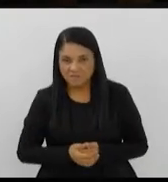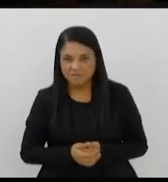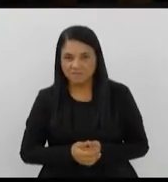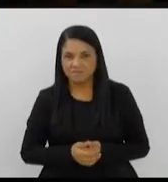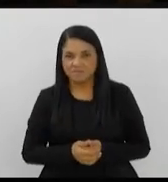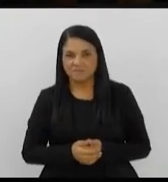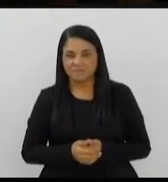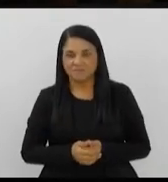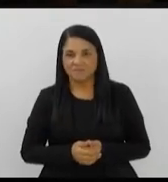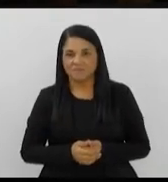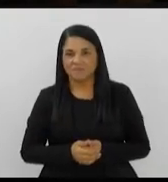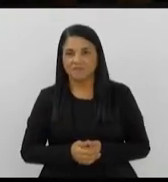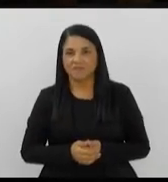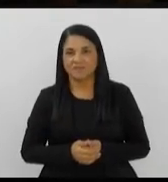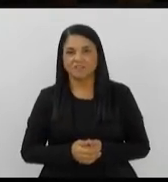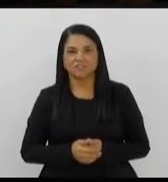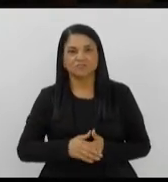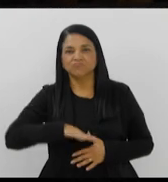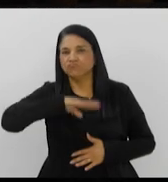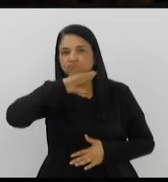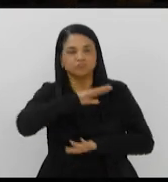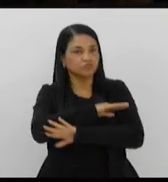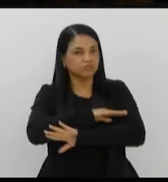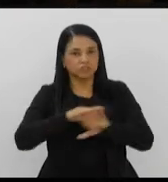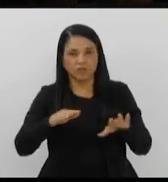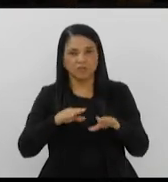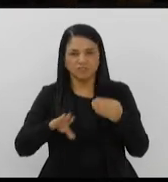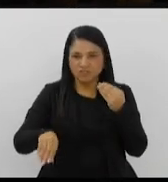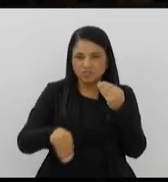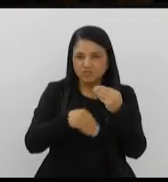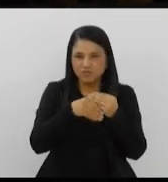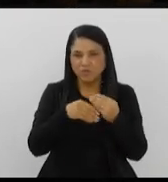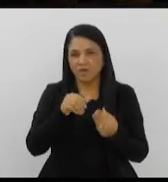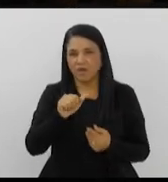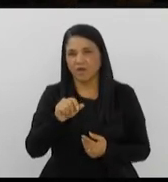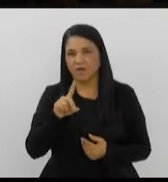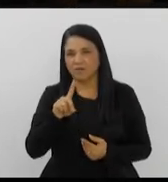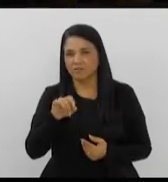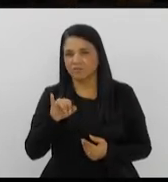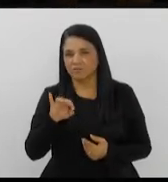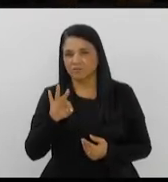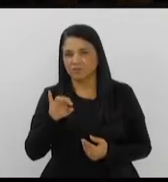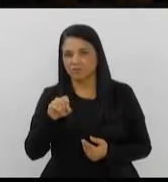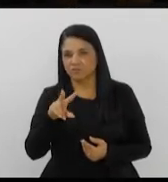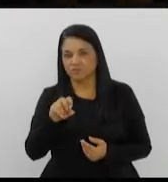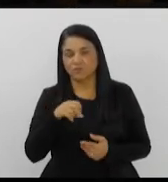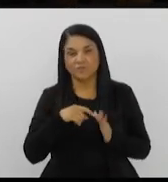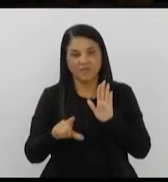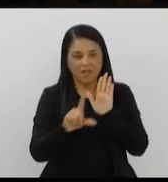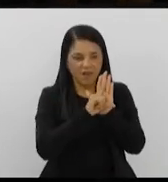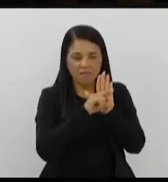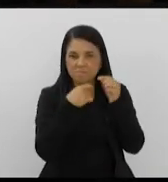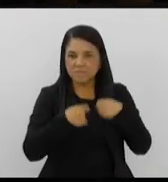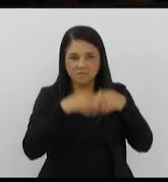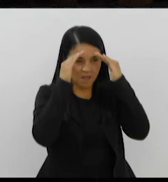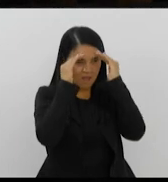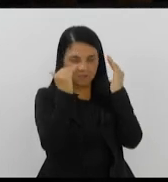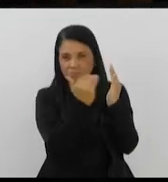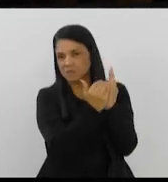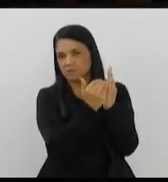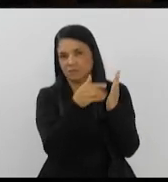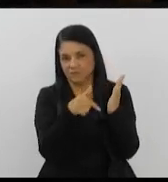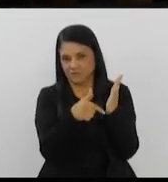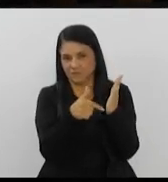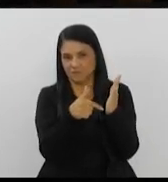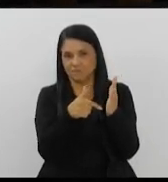Chega! A gente não vai suportar mais um aditivo sem que sequer a legislação em vigor seja respeitada. Nós não